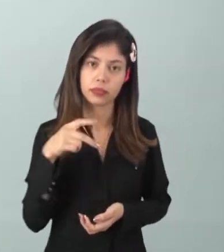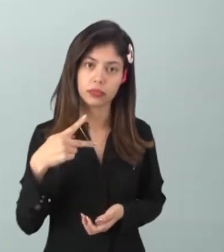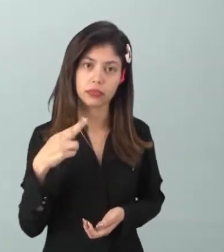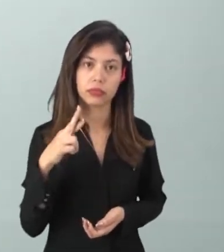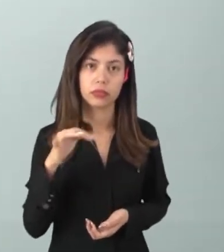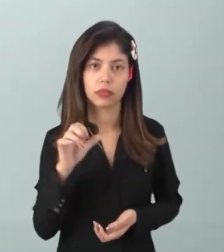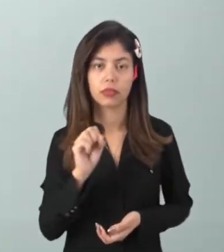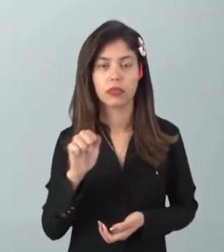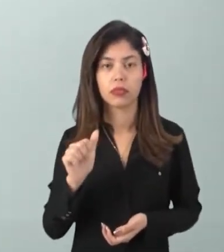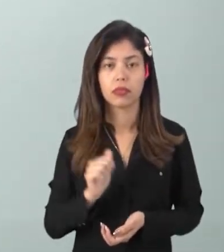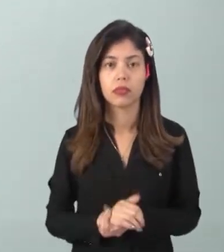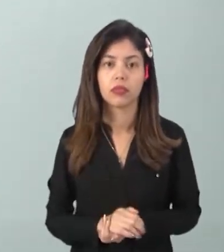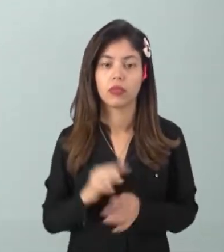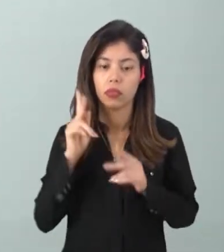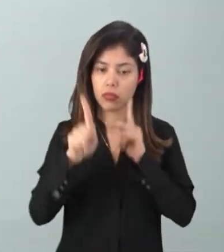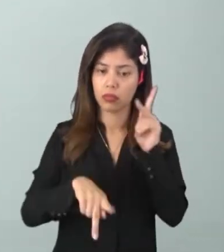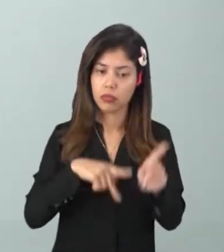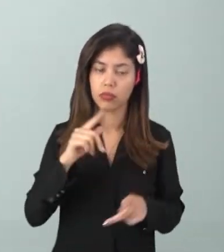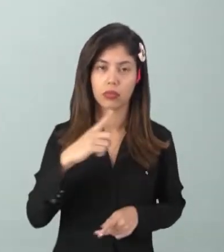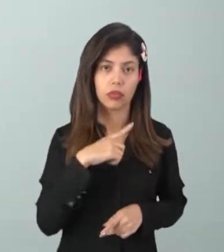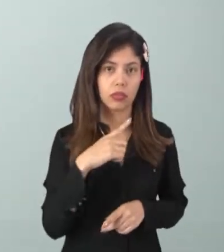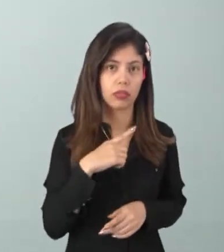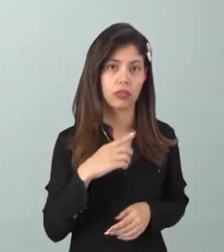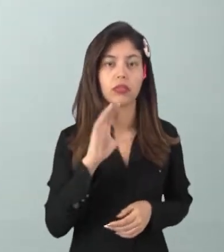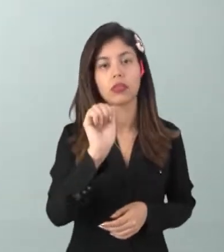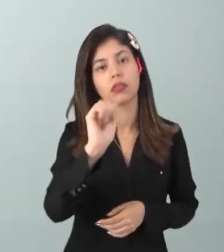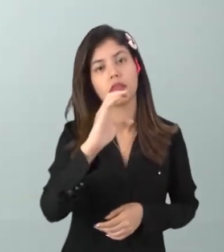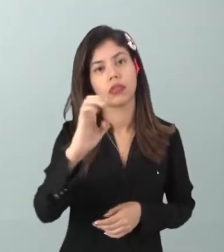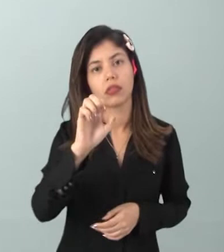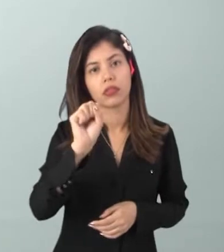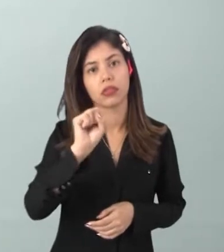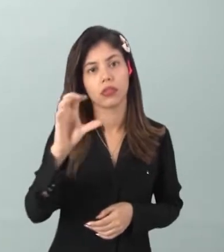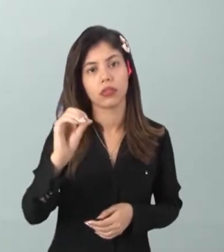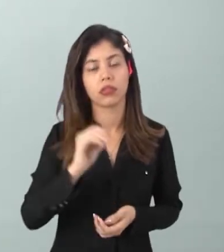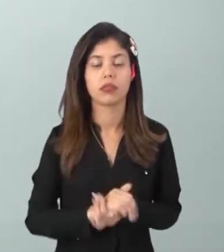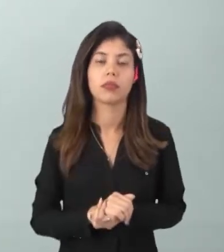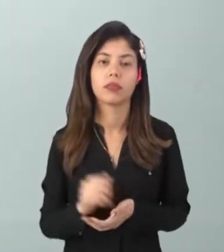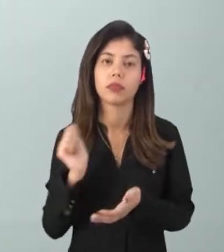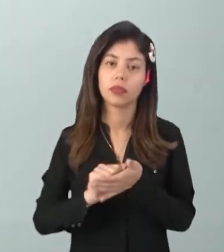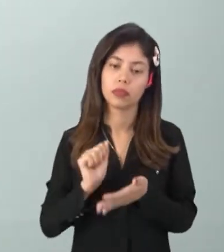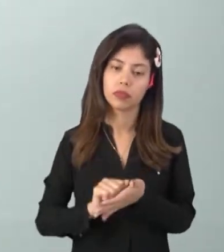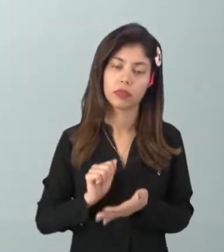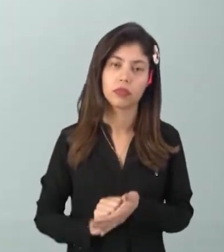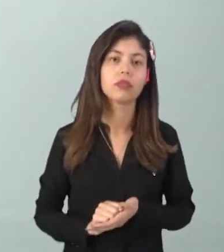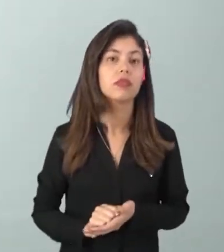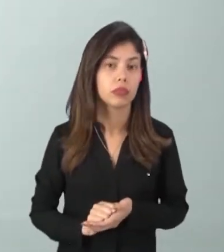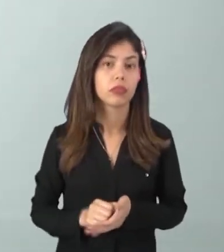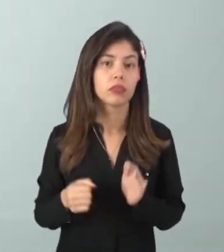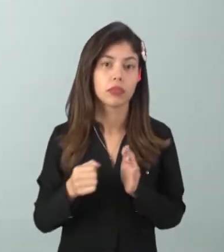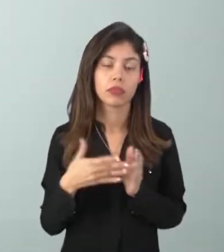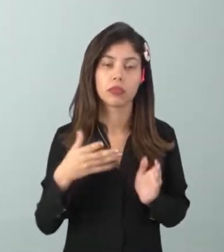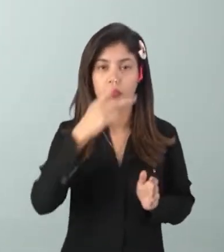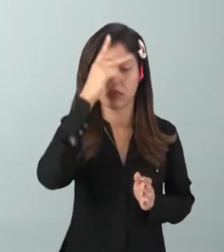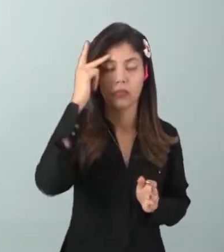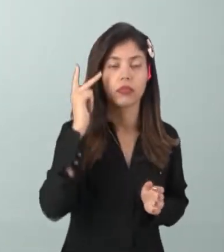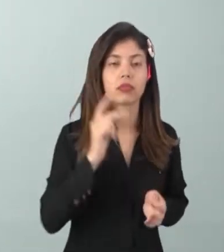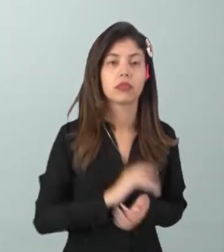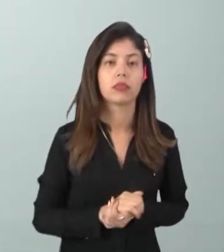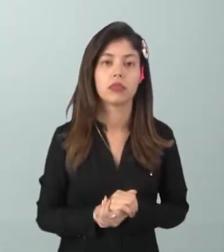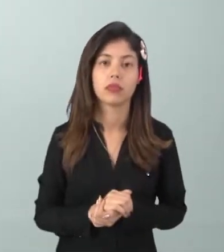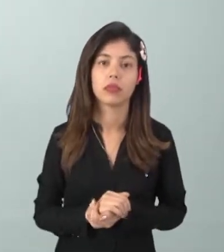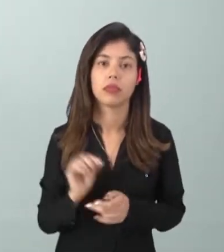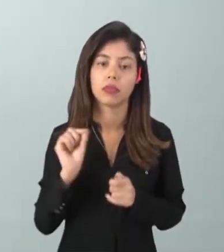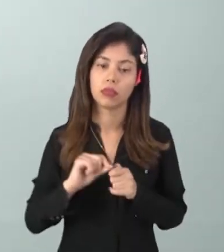o povão teve acesso ao conhecimento sim escrito, mas antes disso muitas das missas